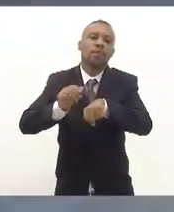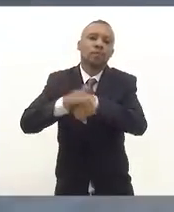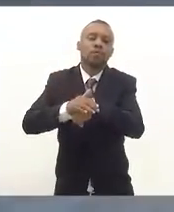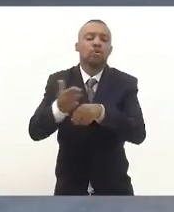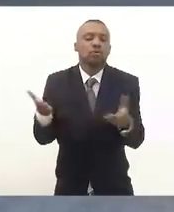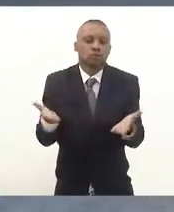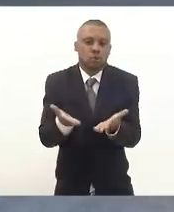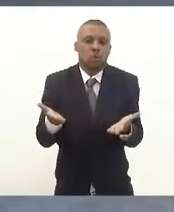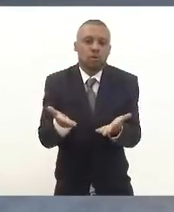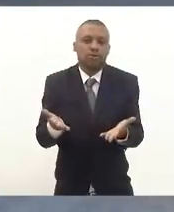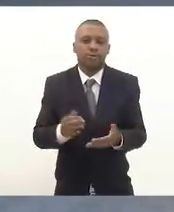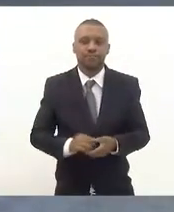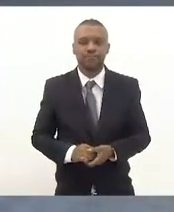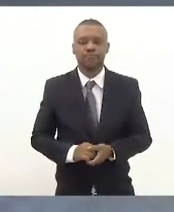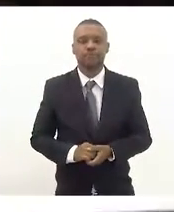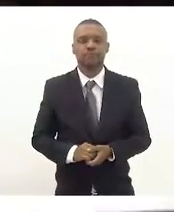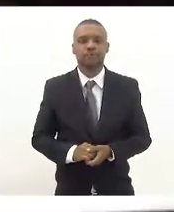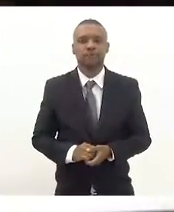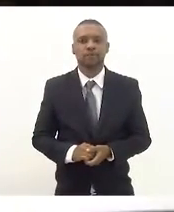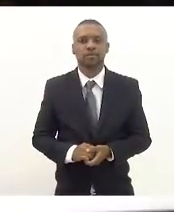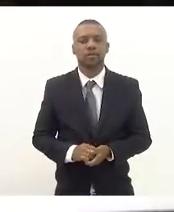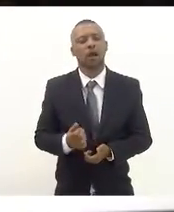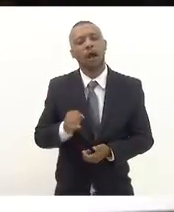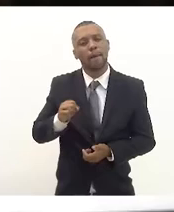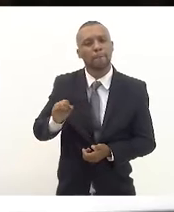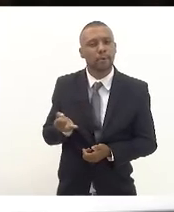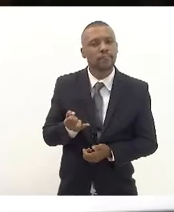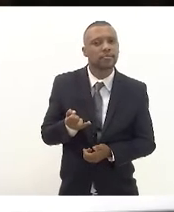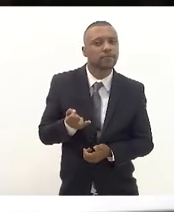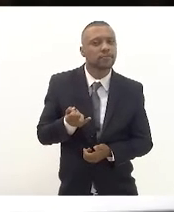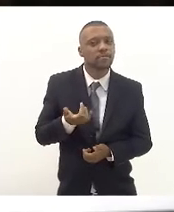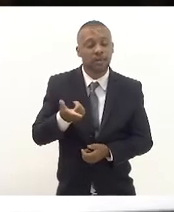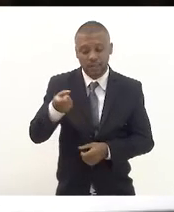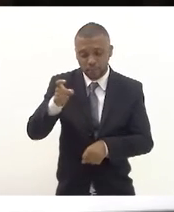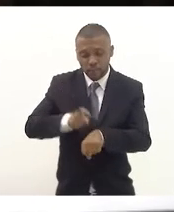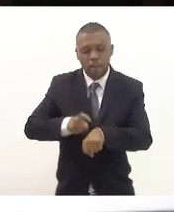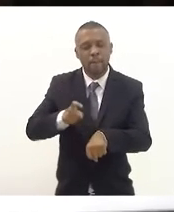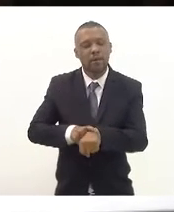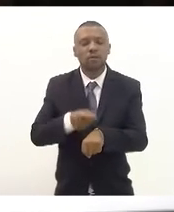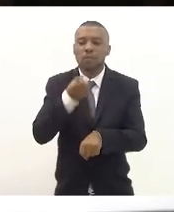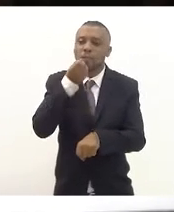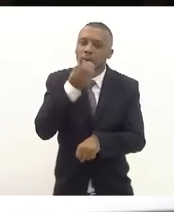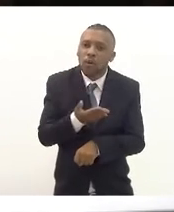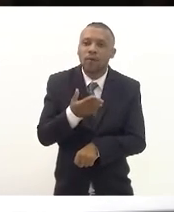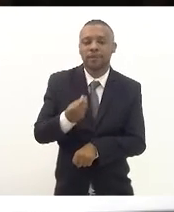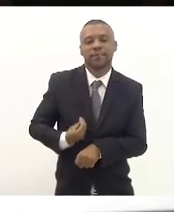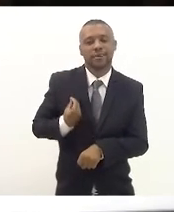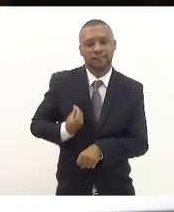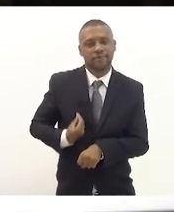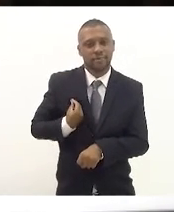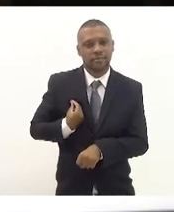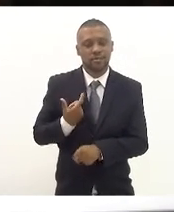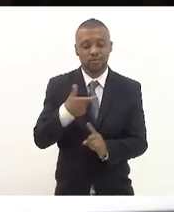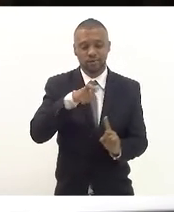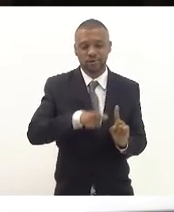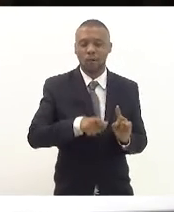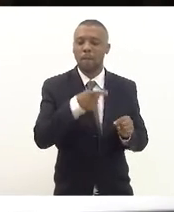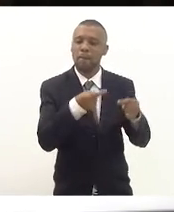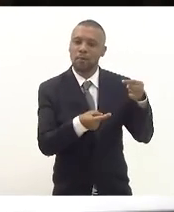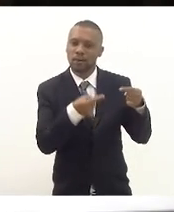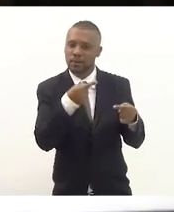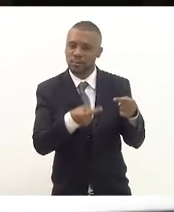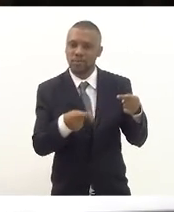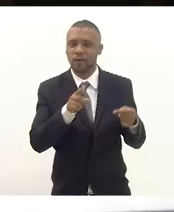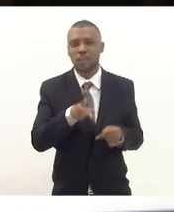hoje e Curtindo esse momento bacana na vida do nosso grande parlamentar